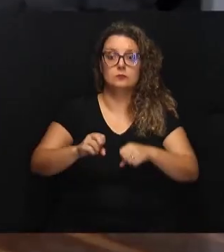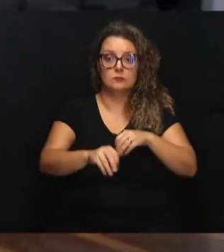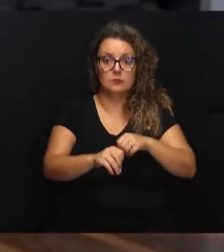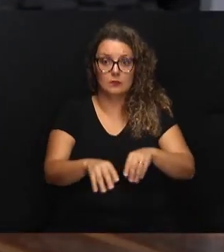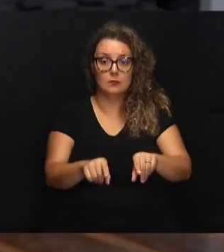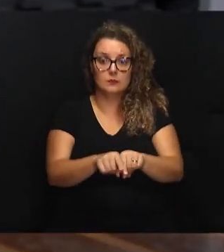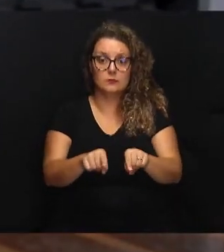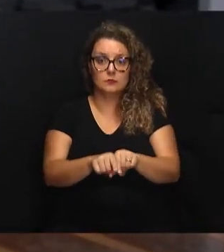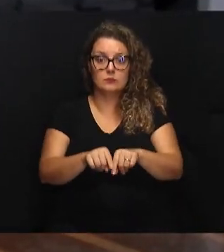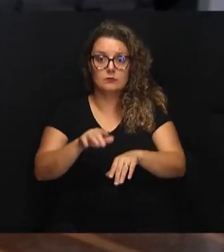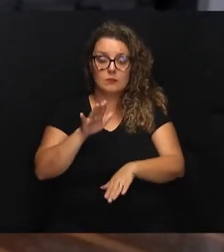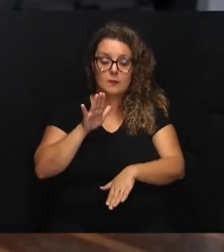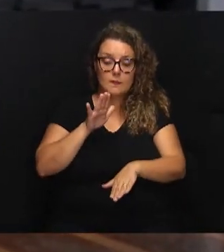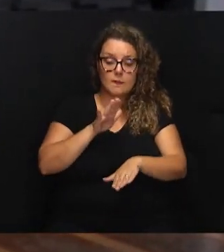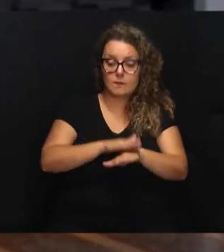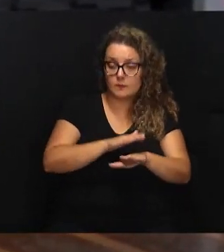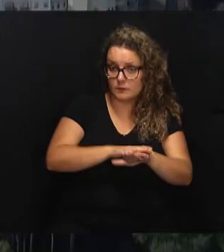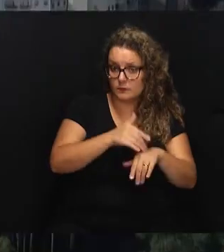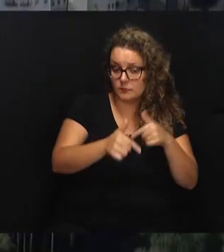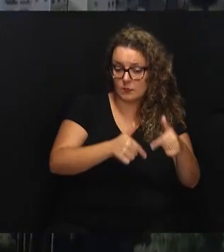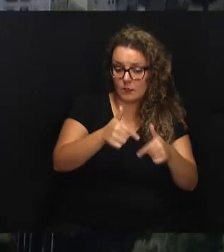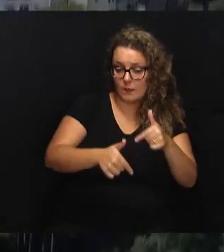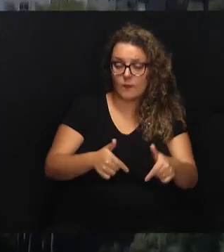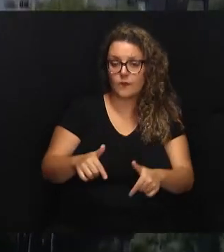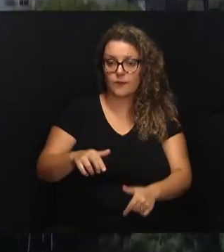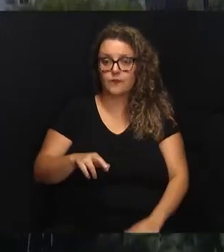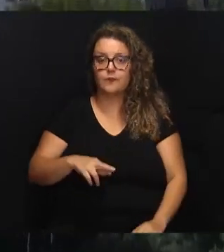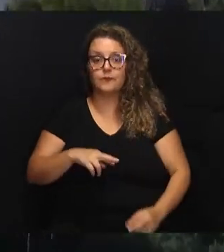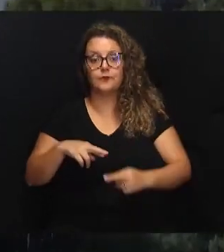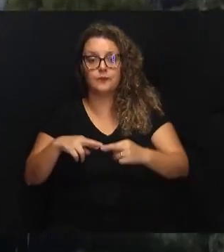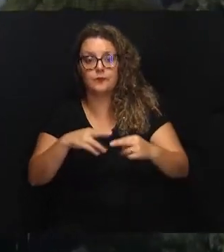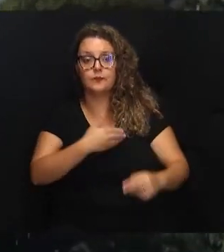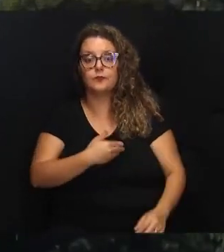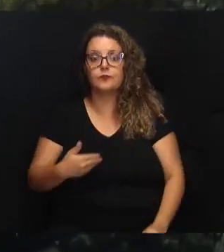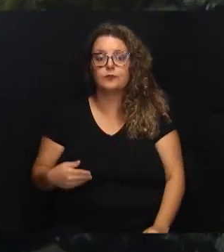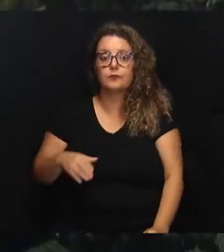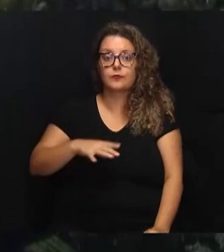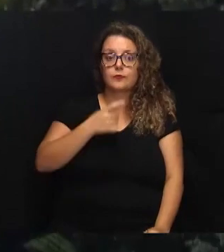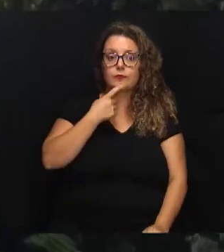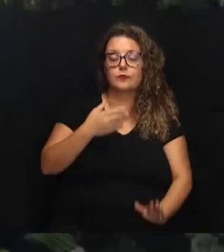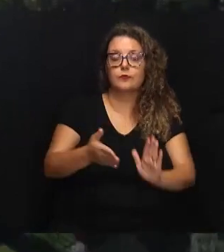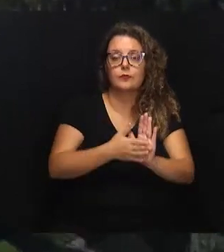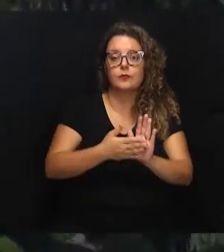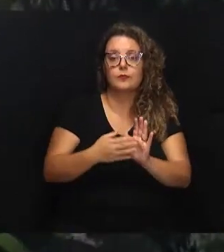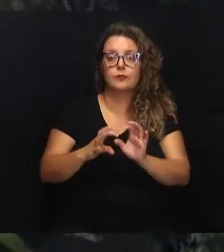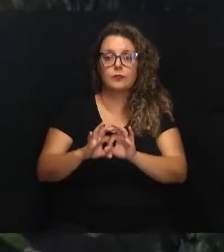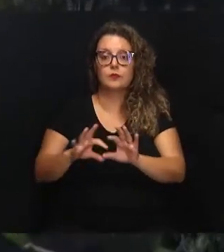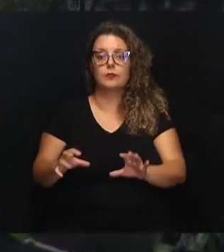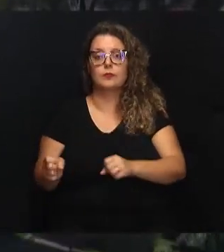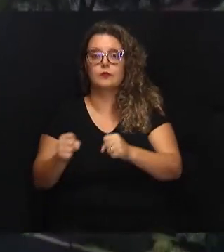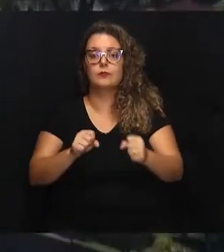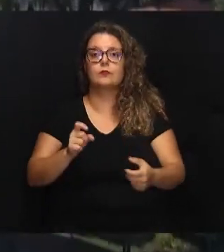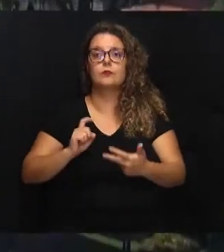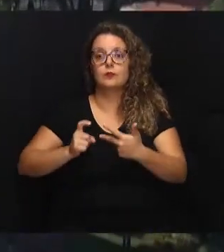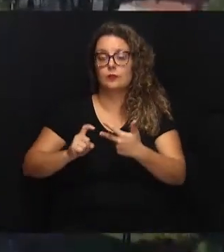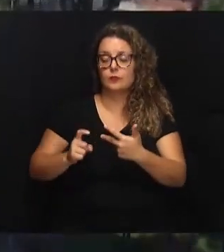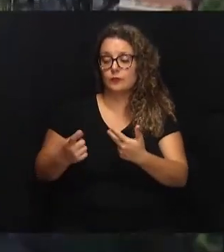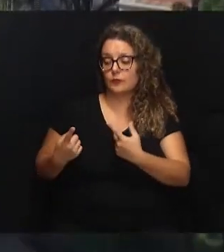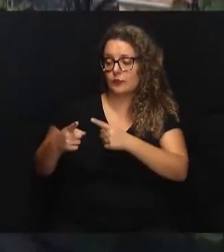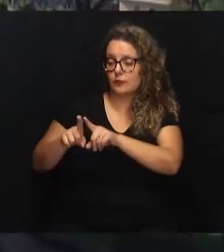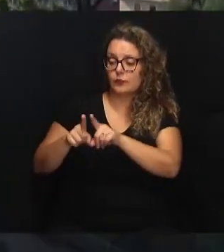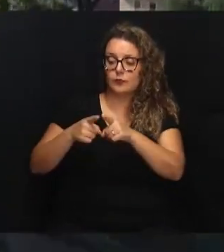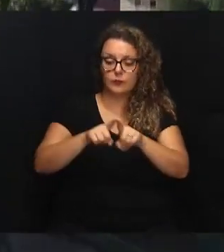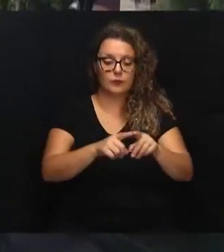que atuam na rede pública de Campinas. A proposta autoriza o Poder Executivo a firmar parcerias